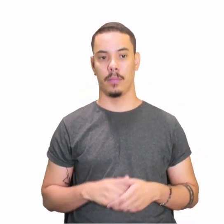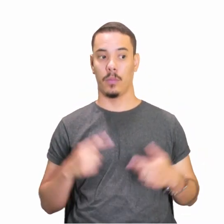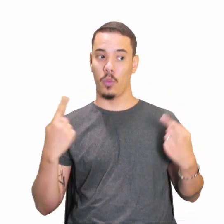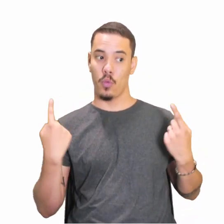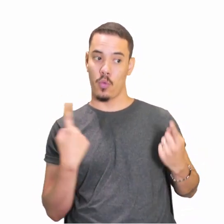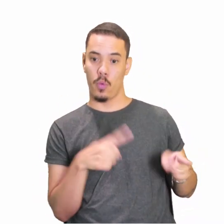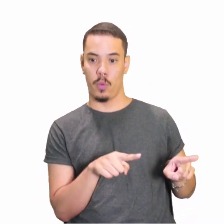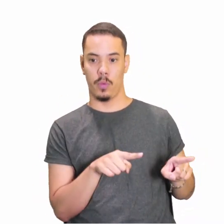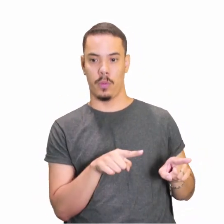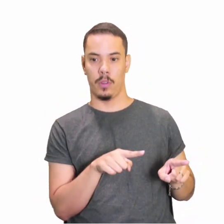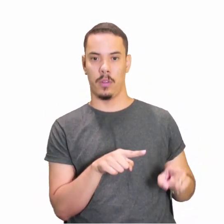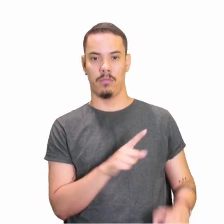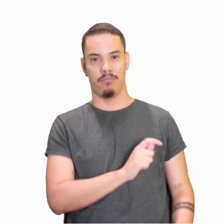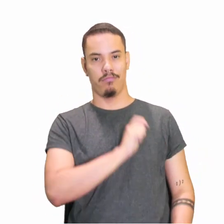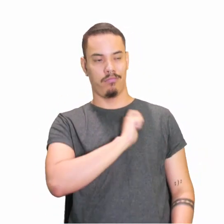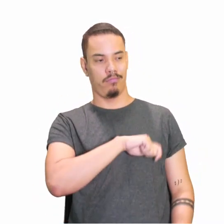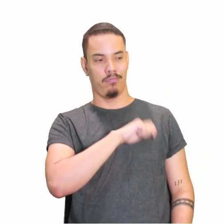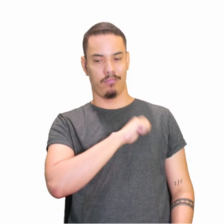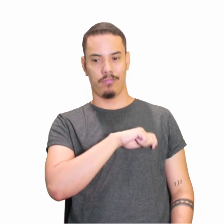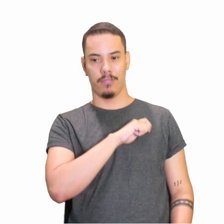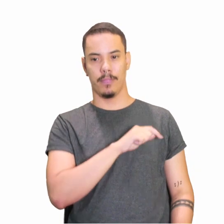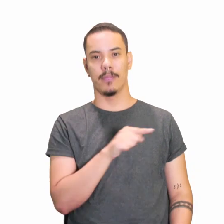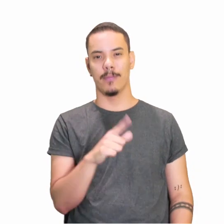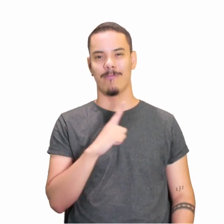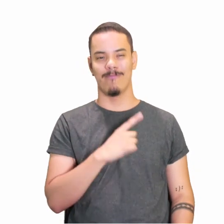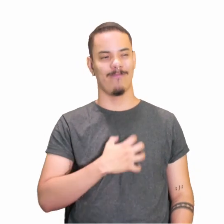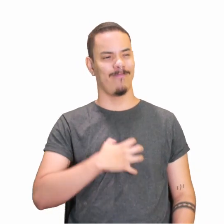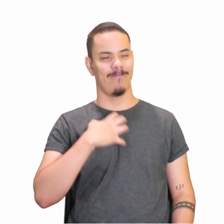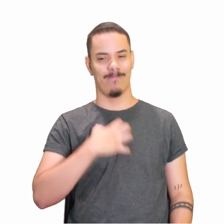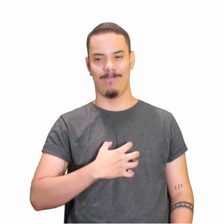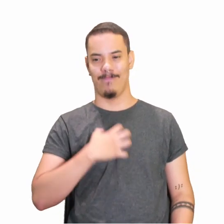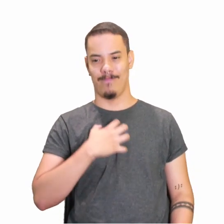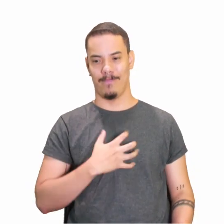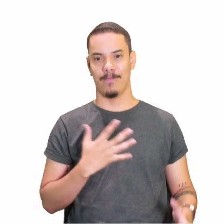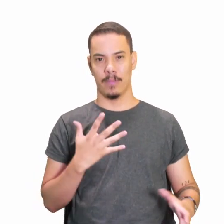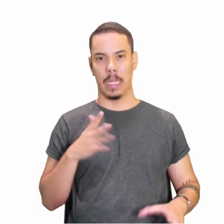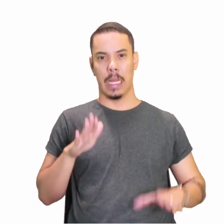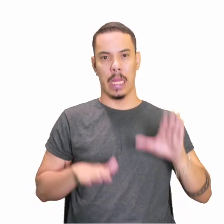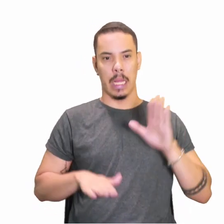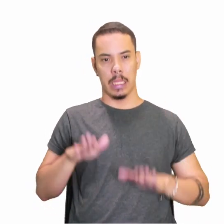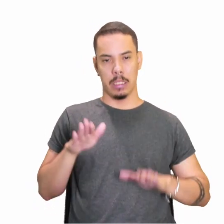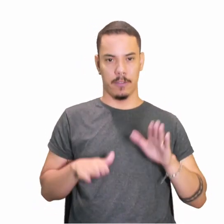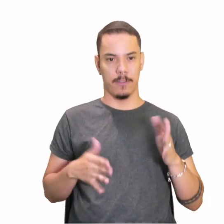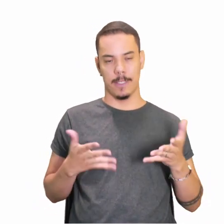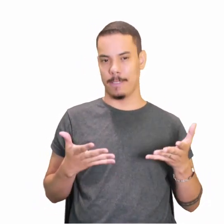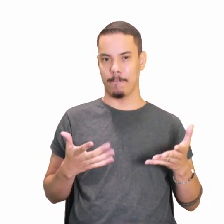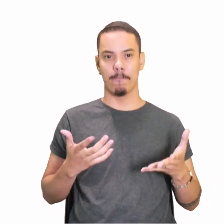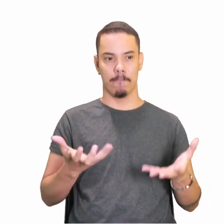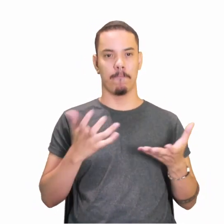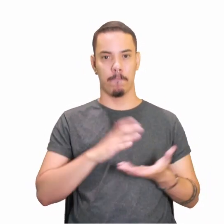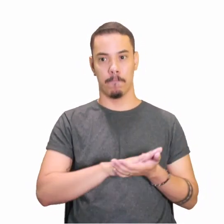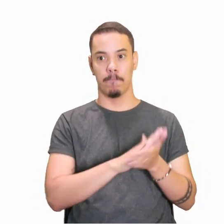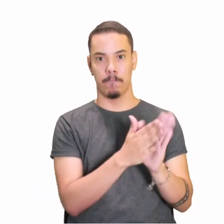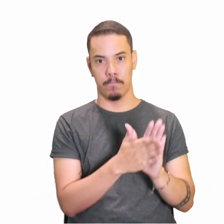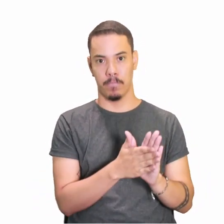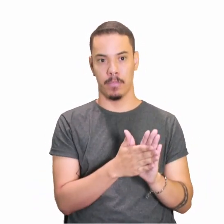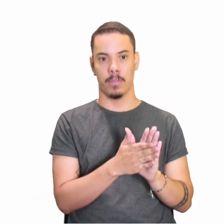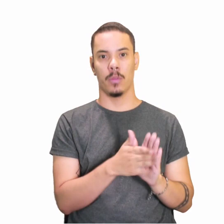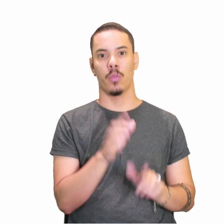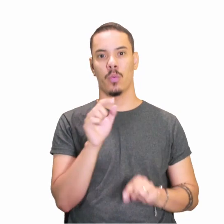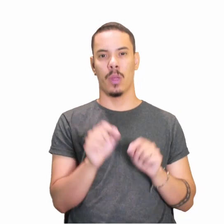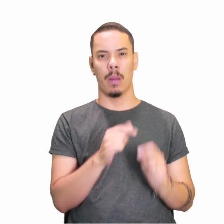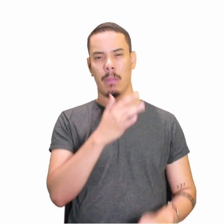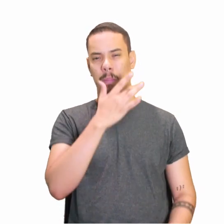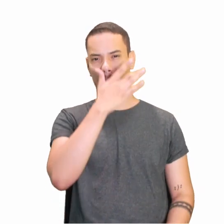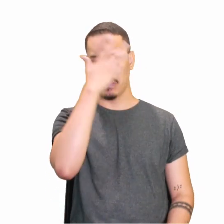né? Aquele malvado em que você tem raiva dele, né? Às vezes você quer até destruí-lo. É o vilão. É o